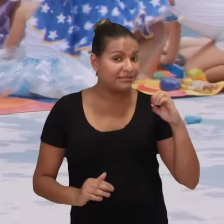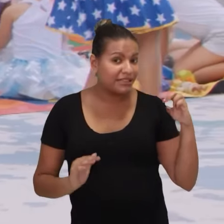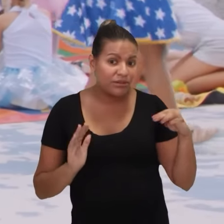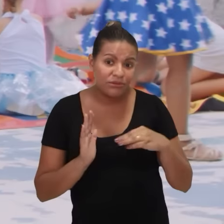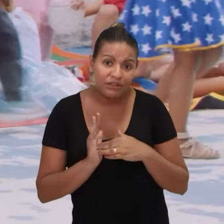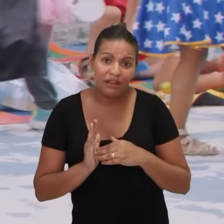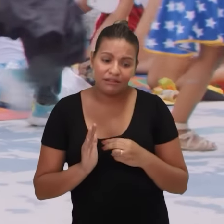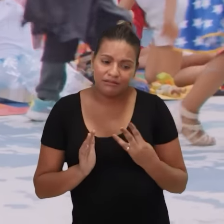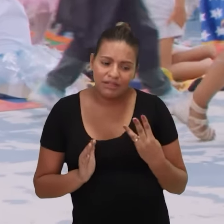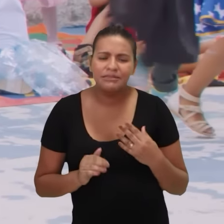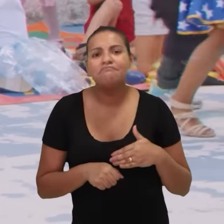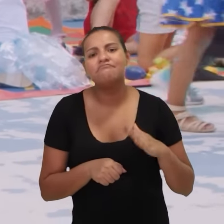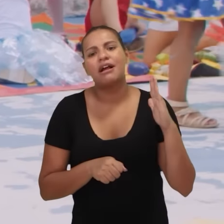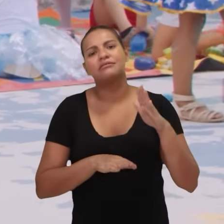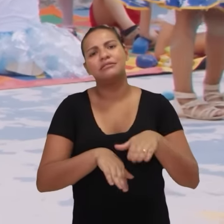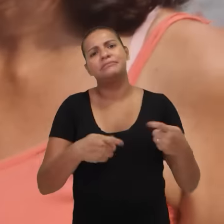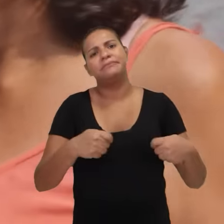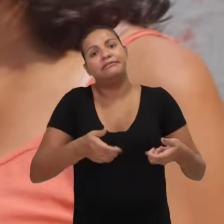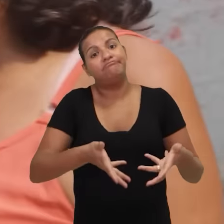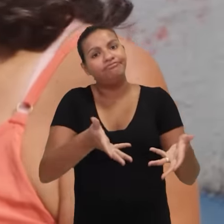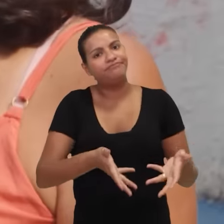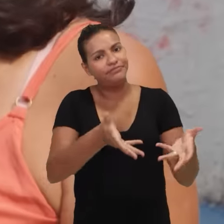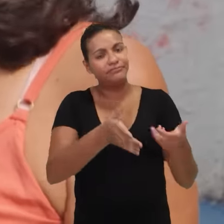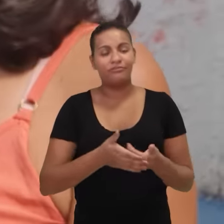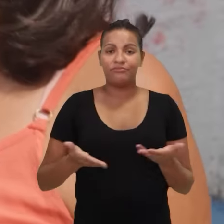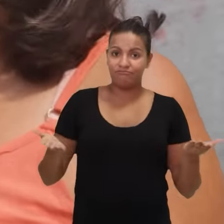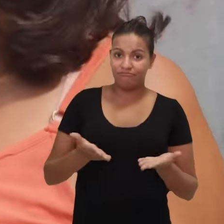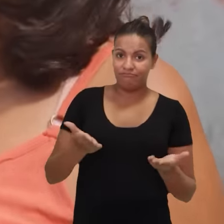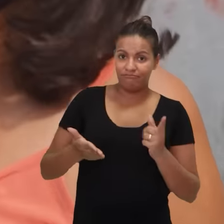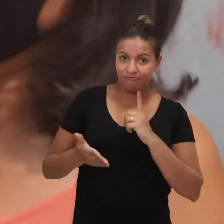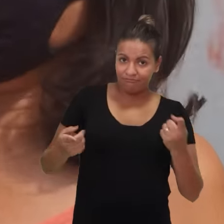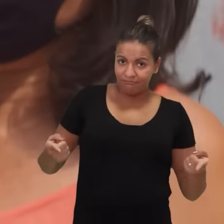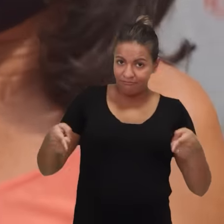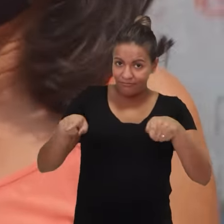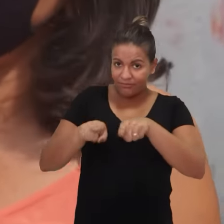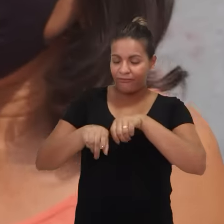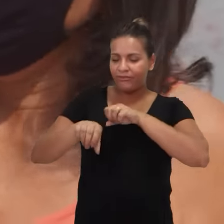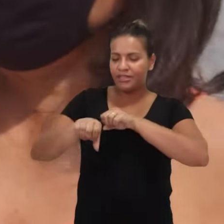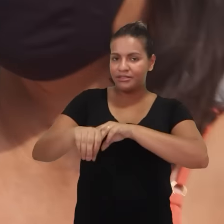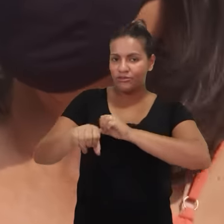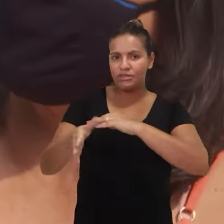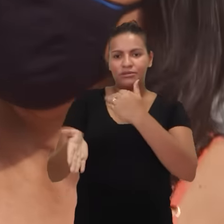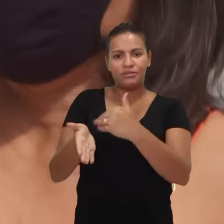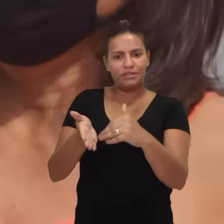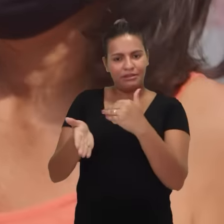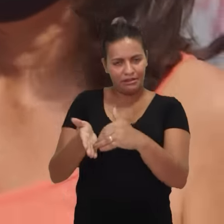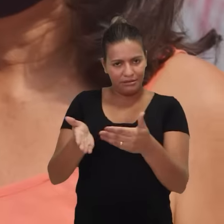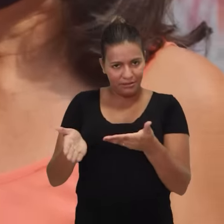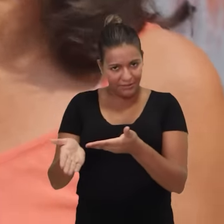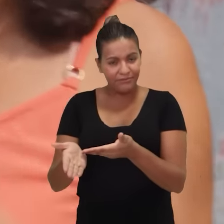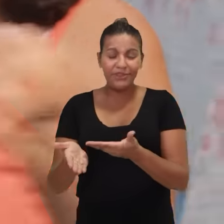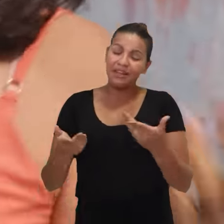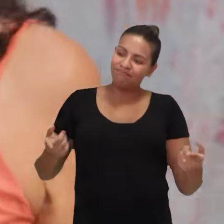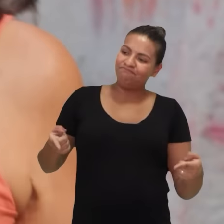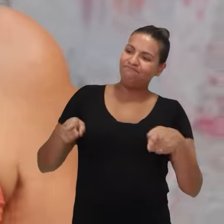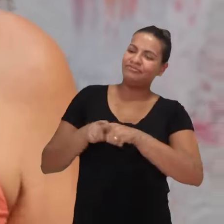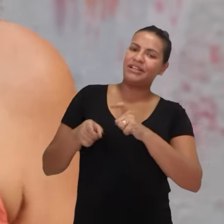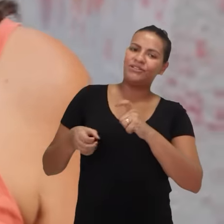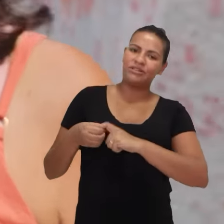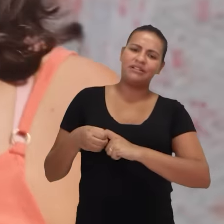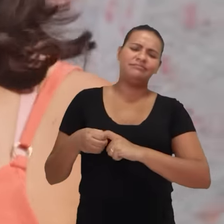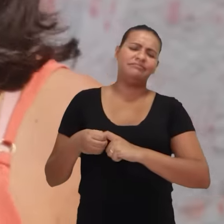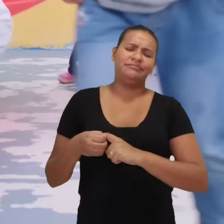criança necessita desses estímulos. Hoje, ela é conveniada com a Secretaria de Educação do município e, para nós, é